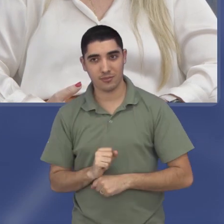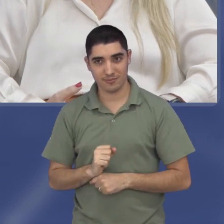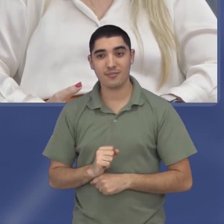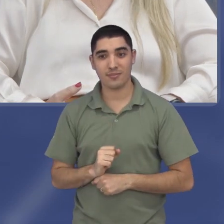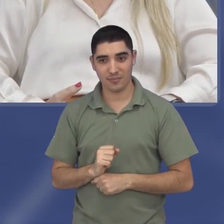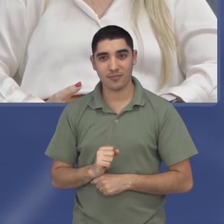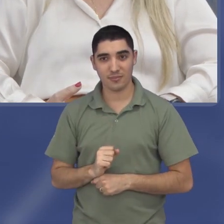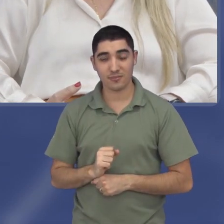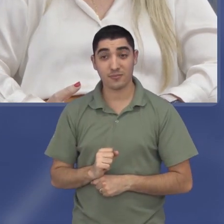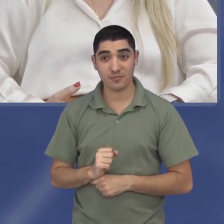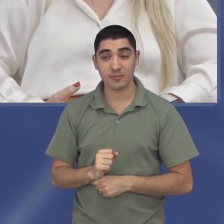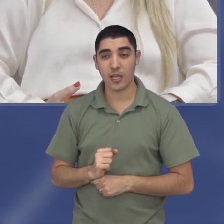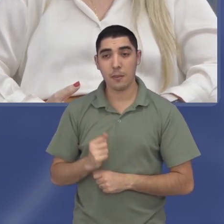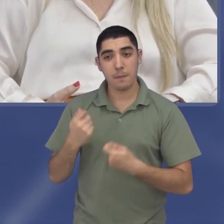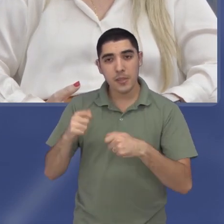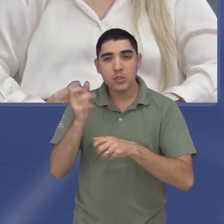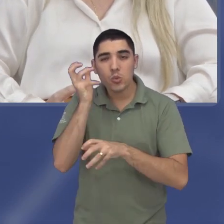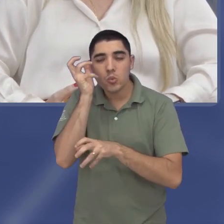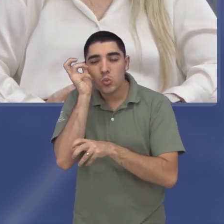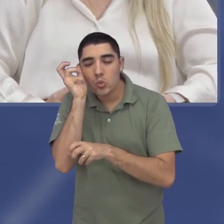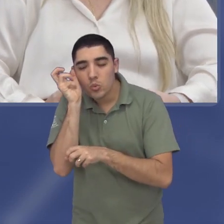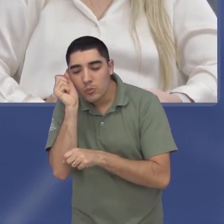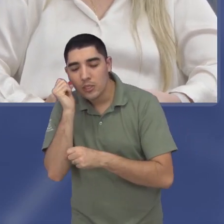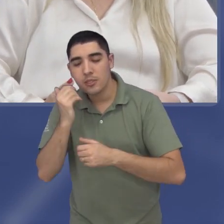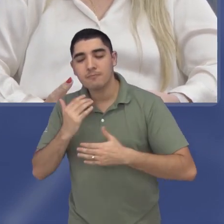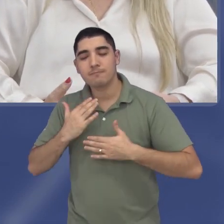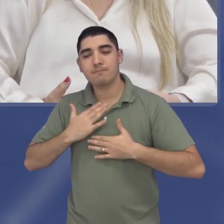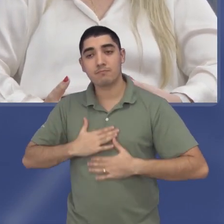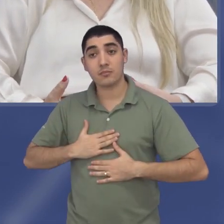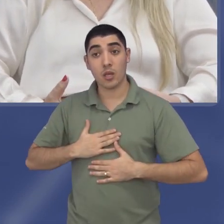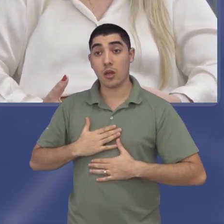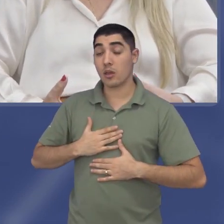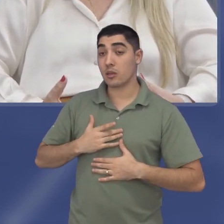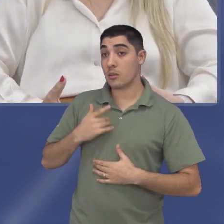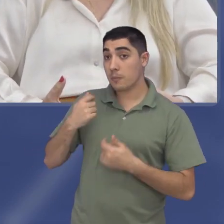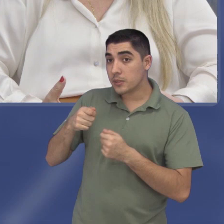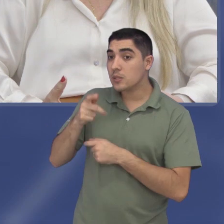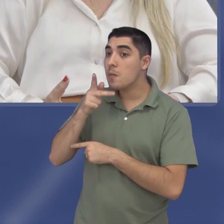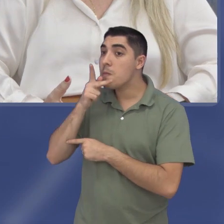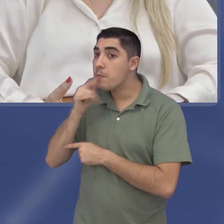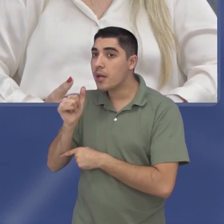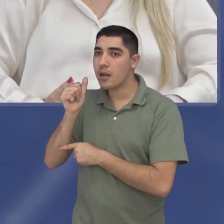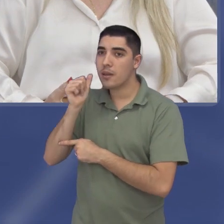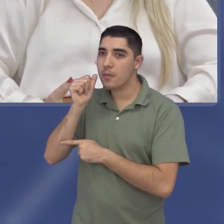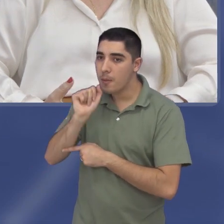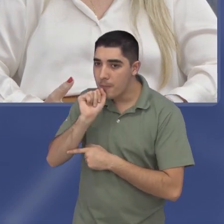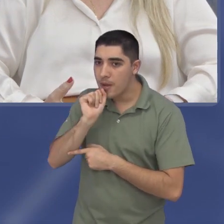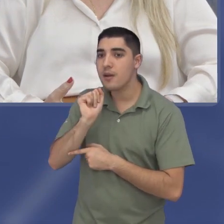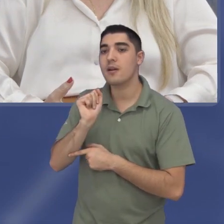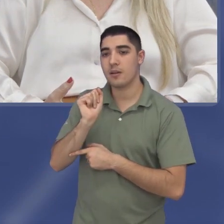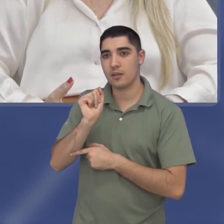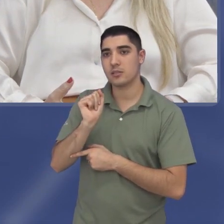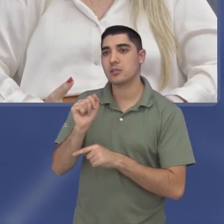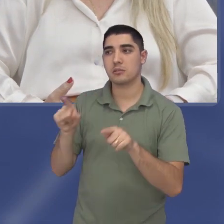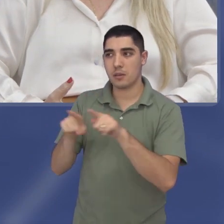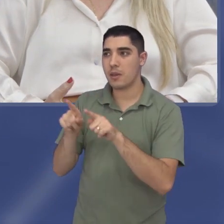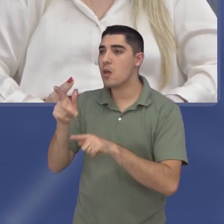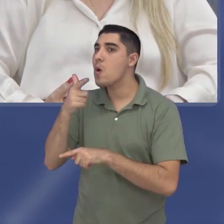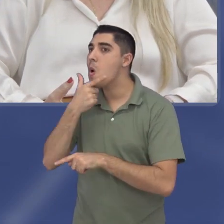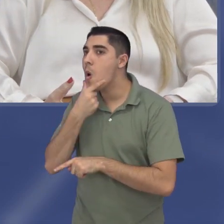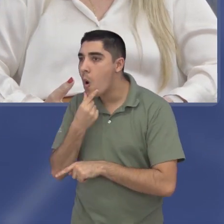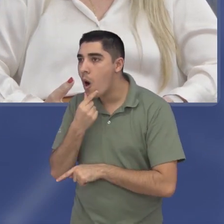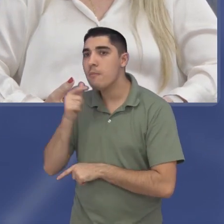do sono. A higiene do sono, ela começa com os pais, né? Vou falar os pais, que eu vou incluir, né, os homens, os pais